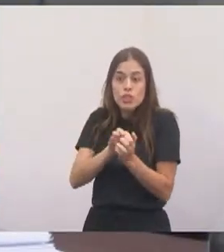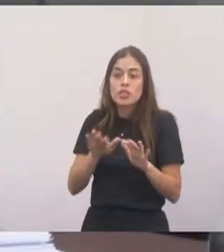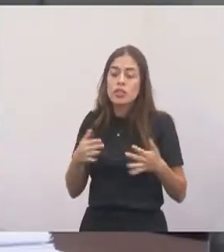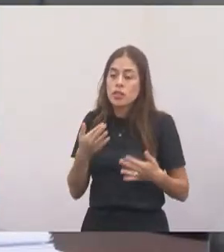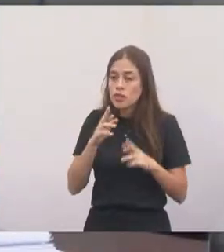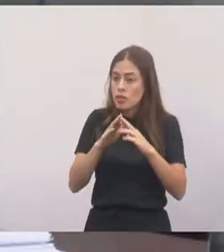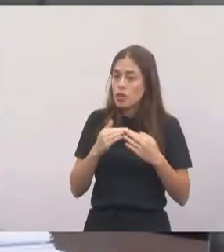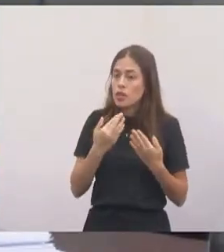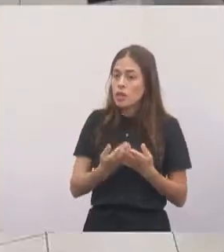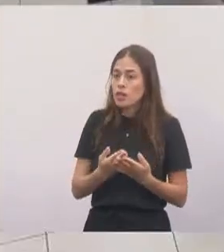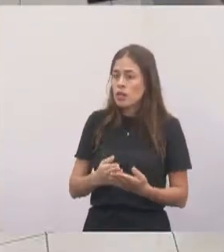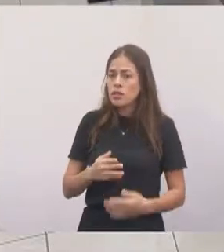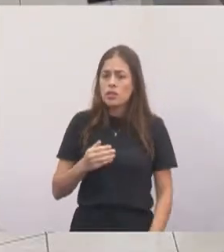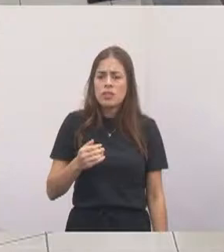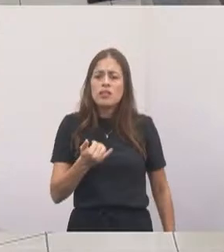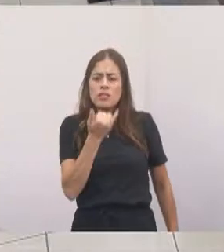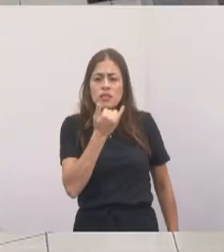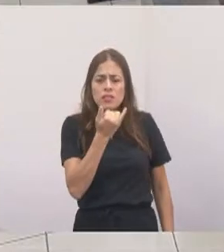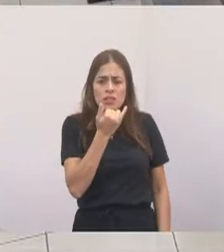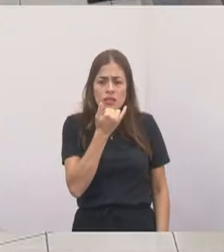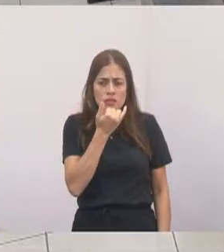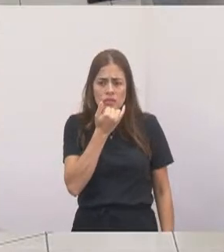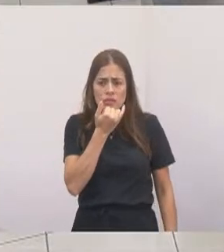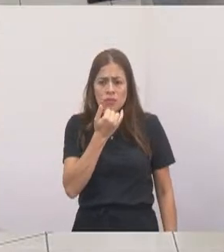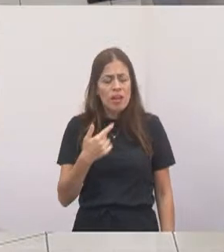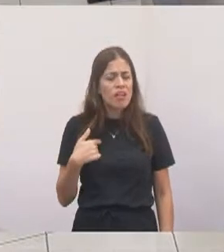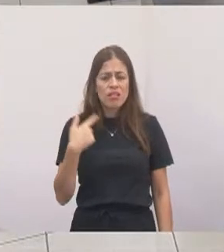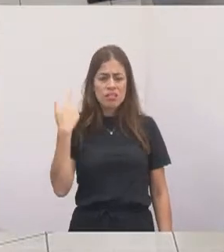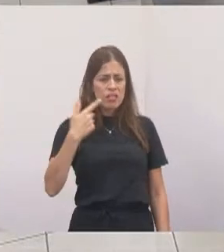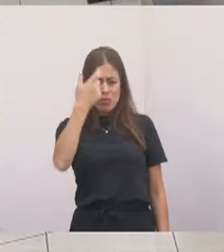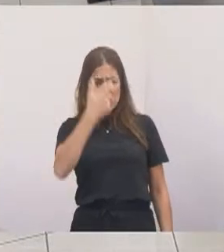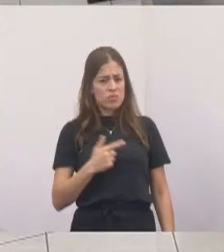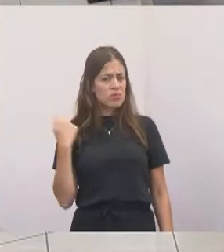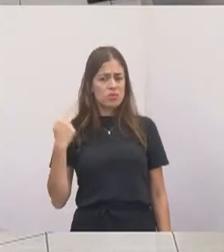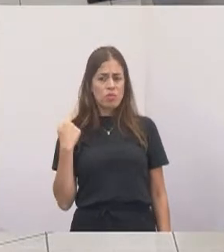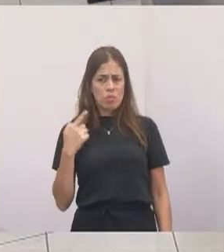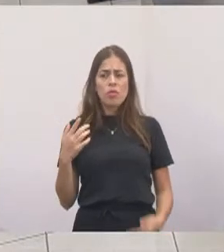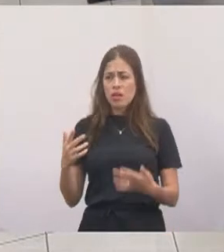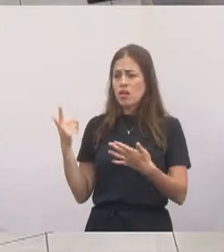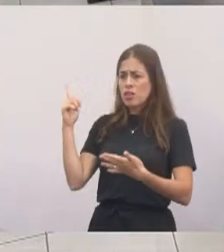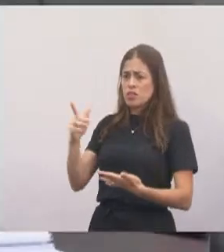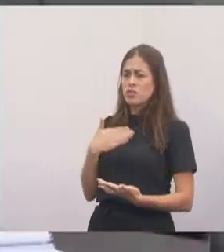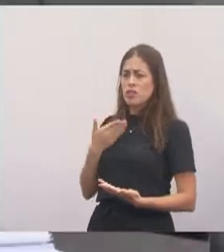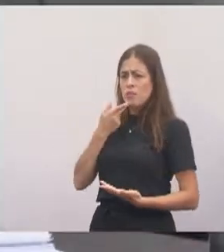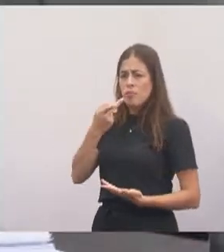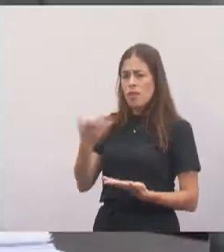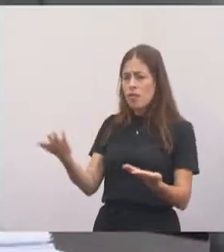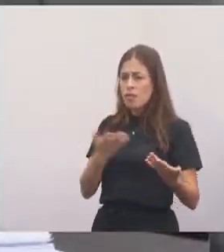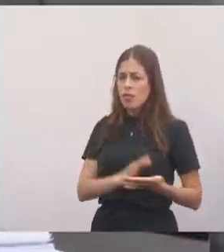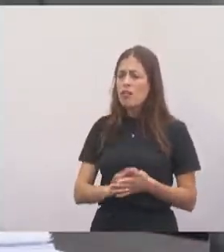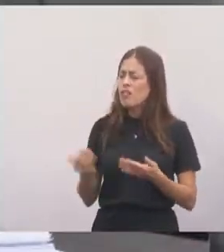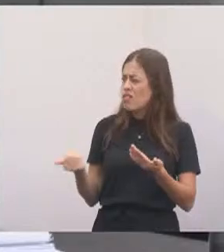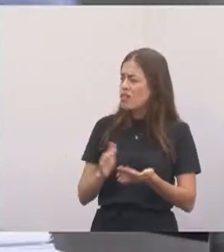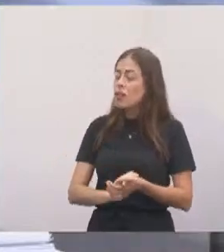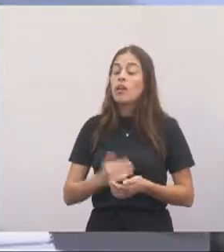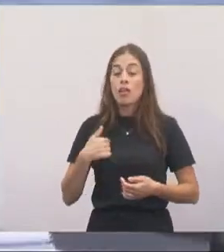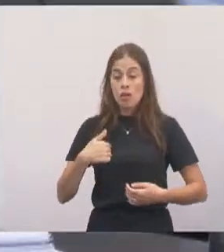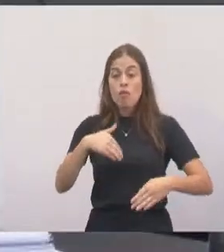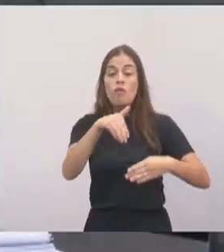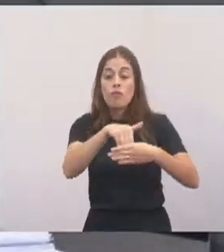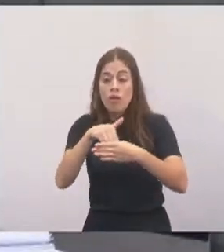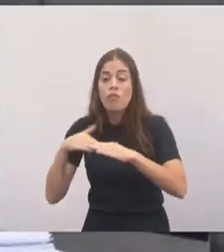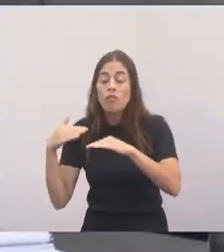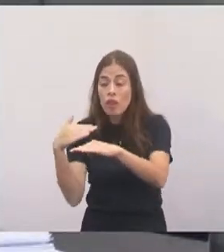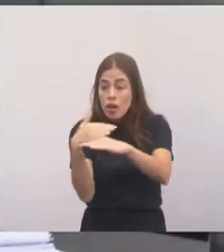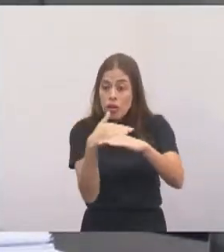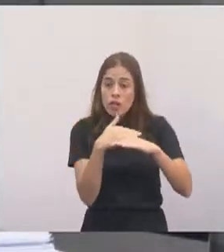eu não sou advogada. O senhor só pode garantir minha palavra, senhor presidente? Então, eu aqui voto favorável,